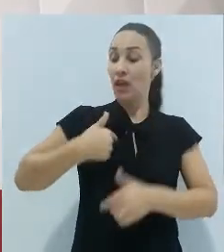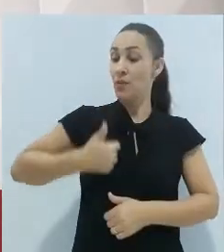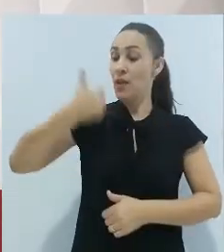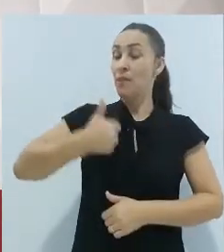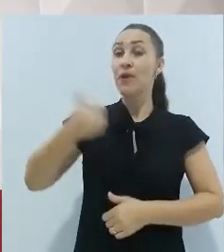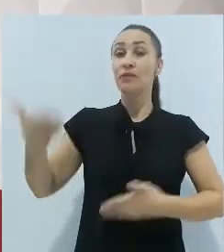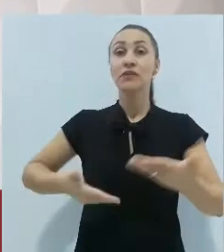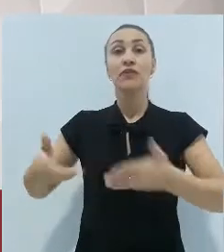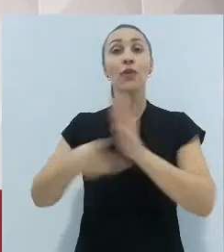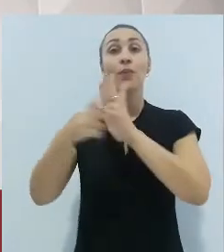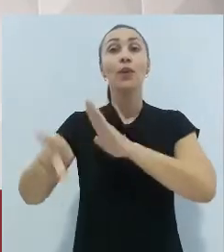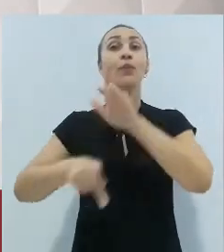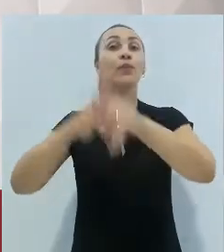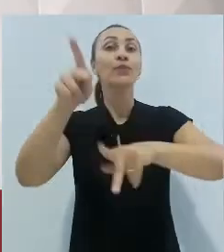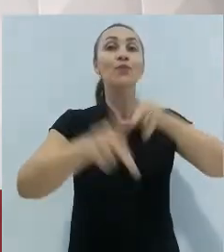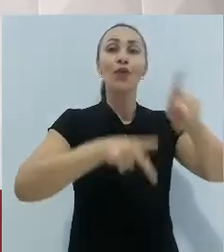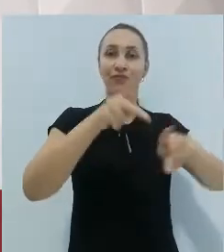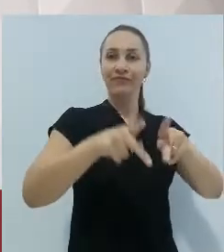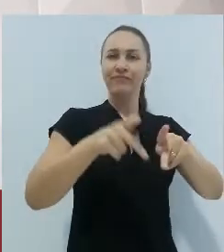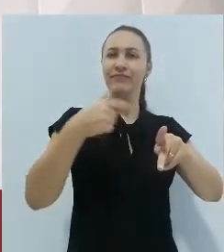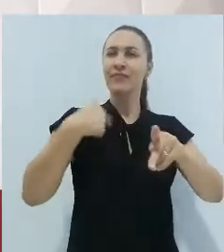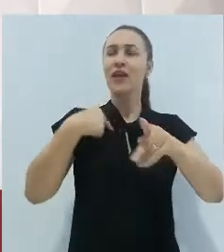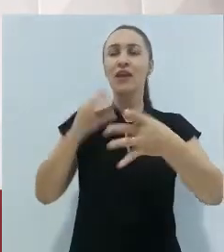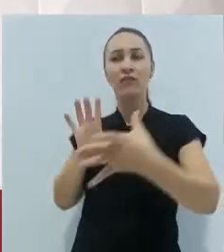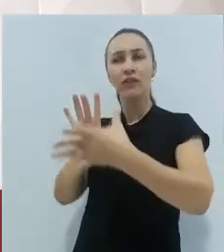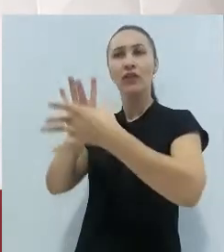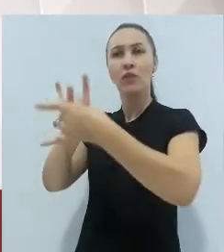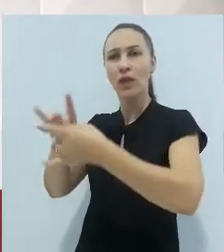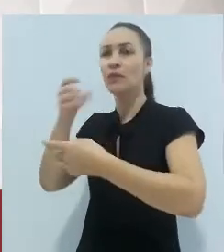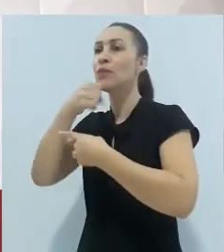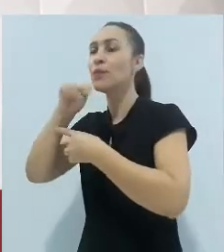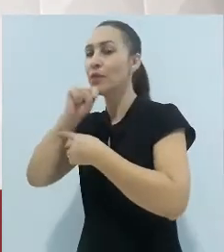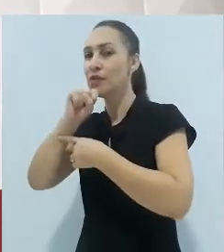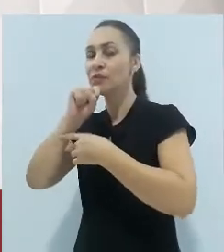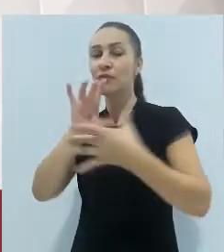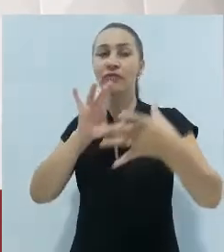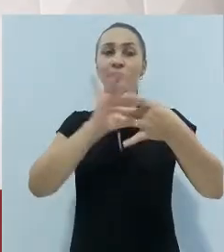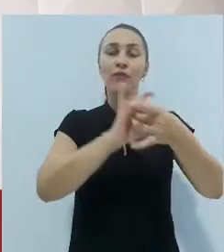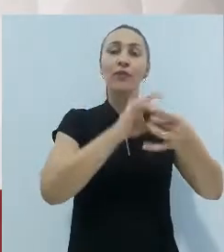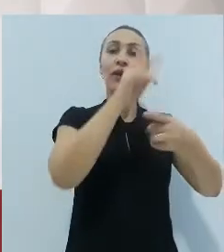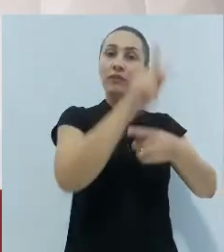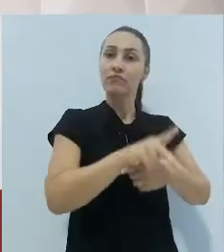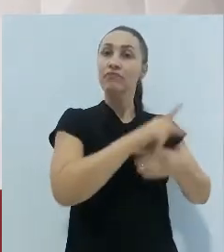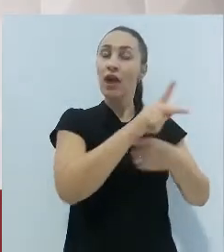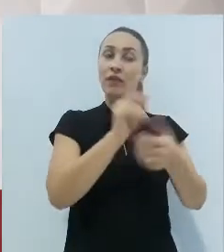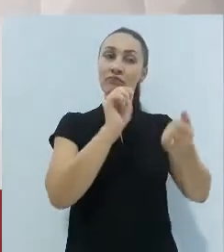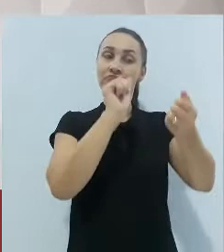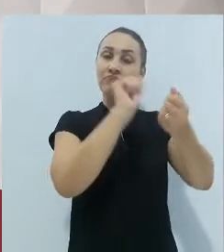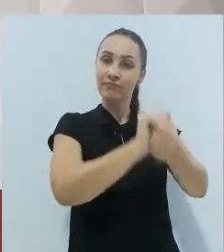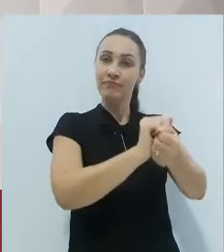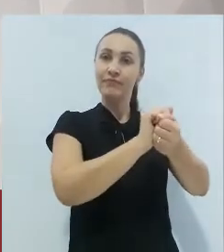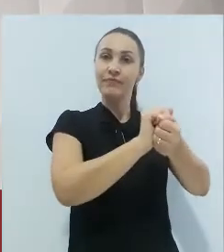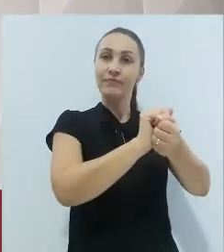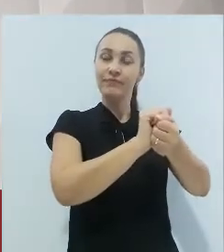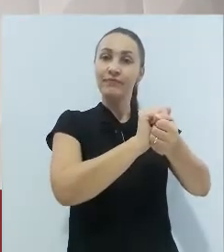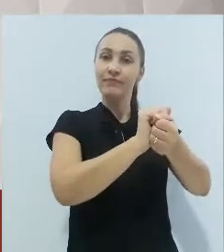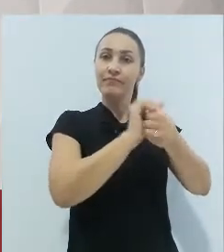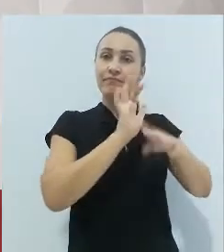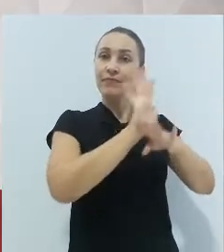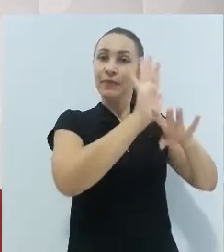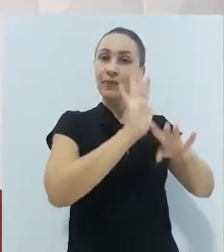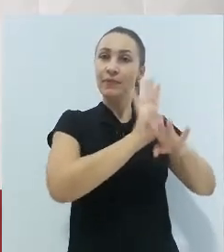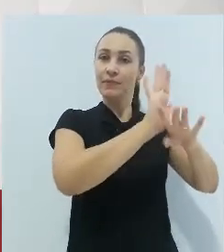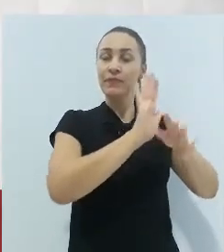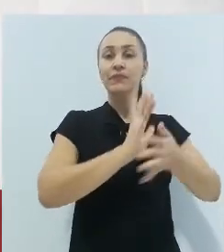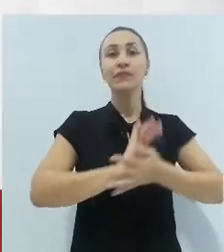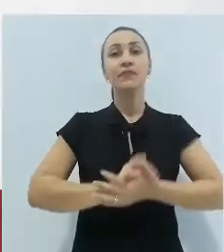todo o povo. Serei aquele que estarei ligado diretamente ao bispo e ao padre em que estou colocado para ser o seu